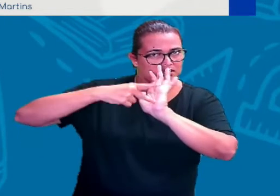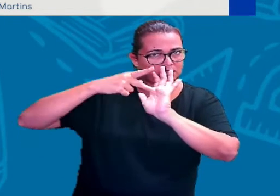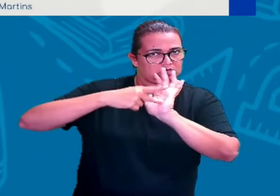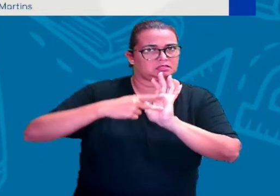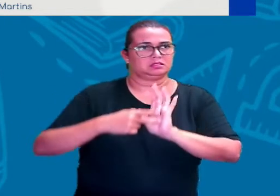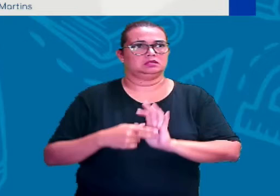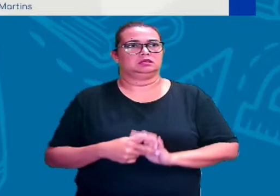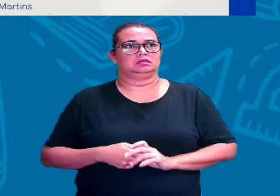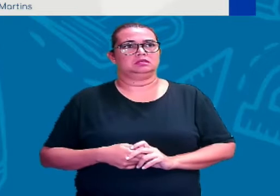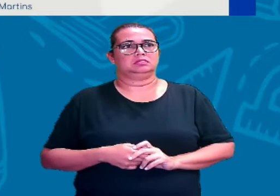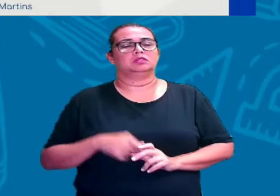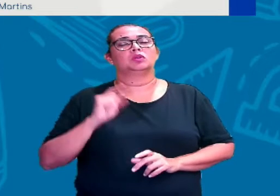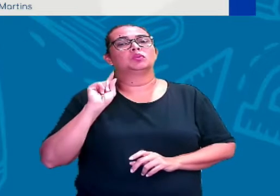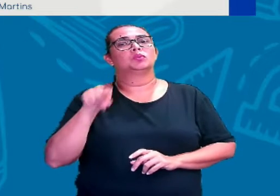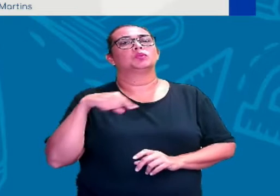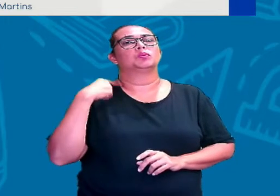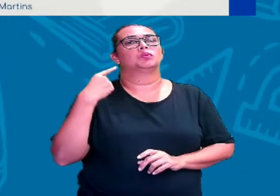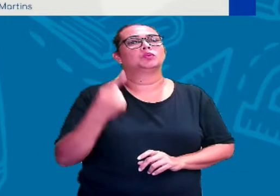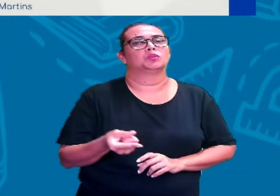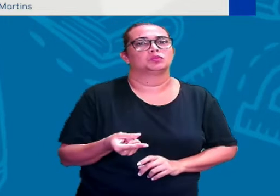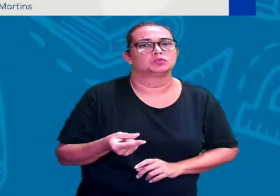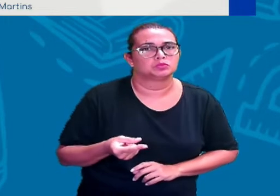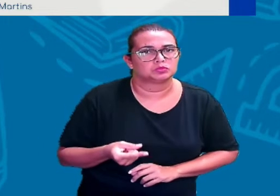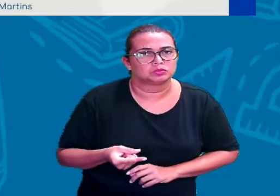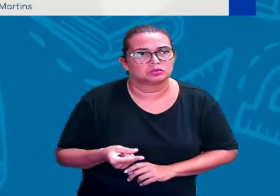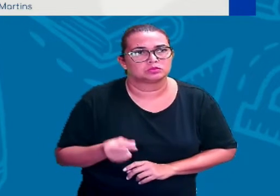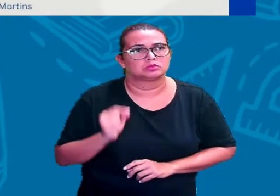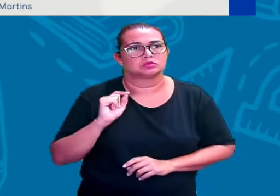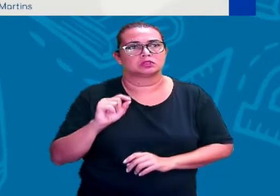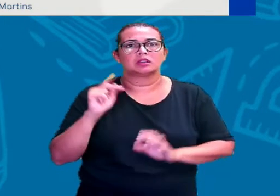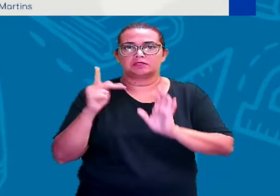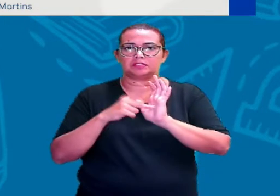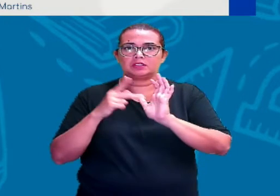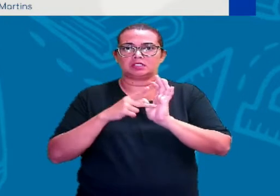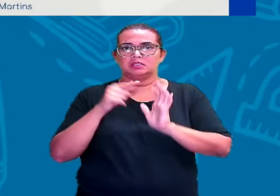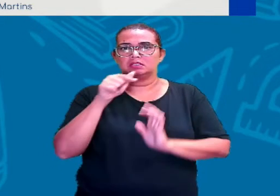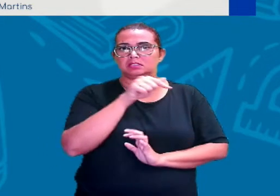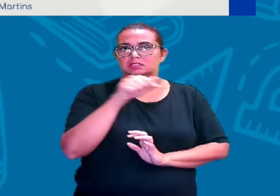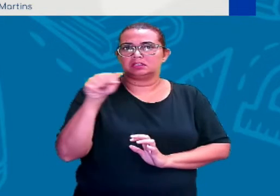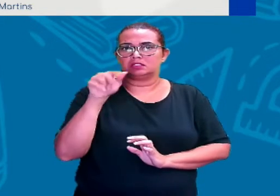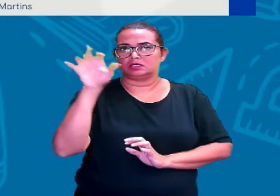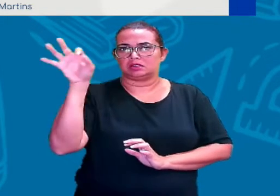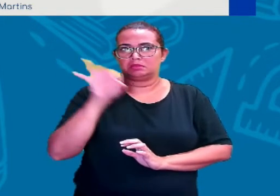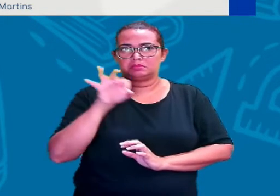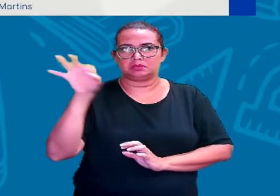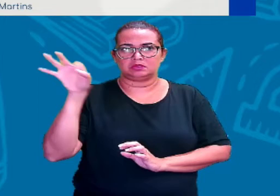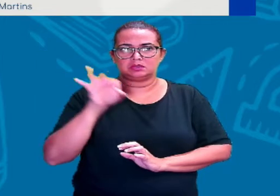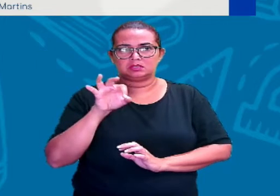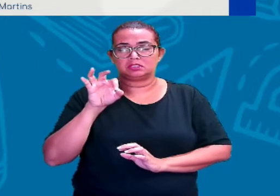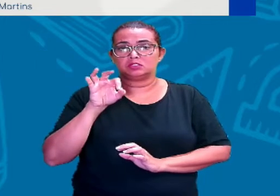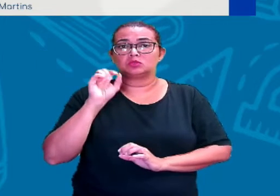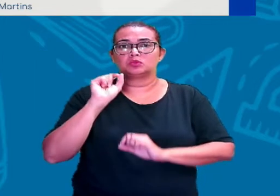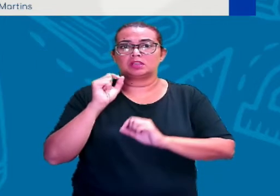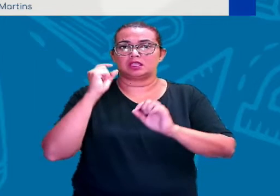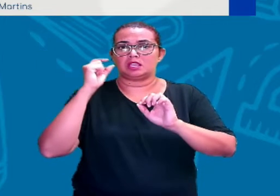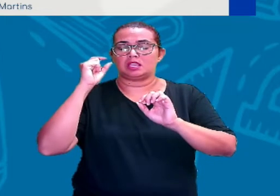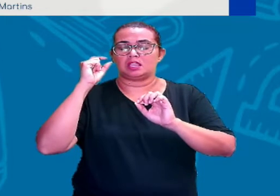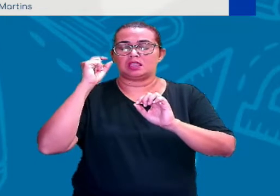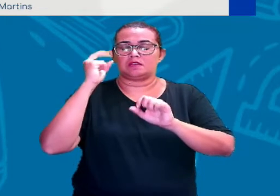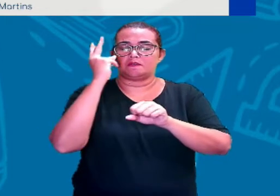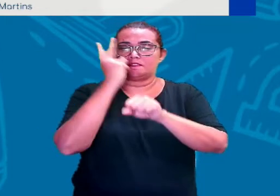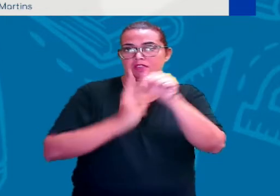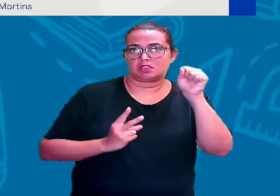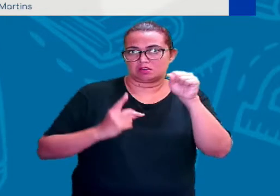Outra questão para mostrar também para vocês que é real. 77% das vítimas em relação à violência, né?